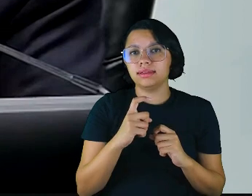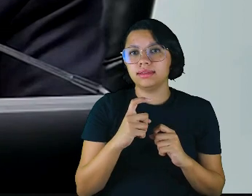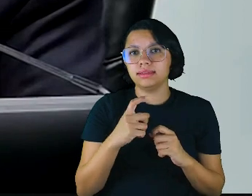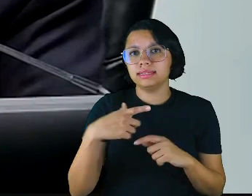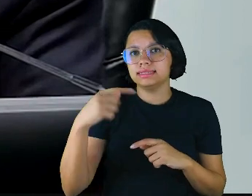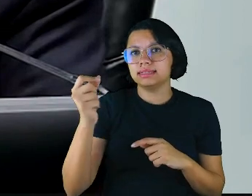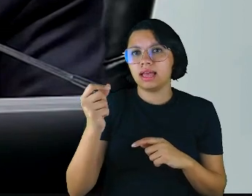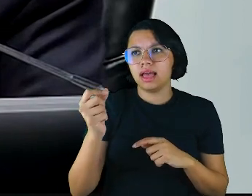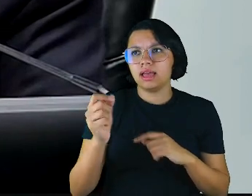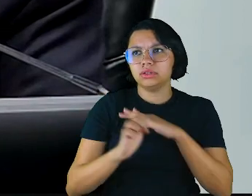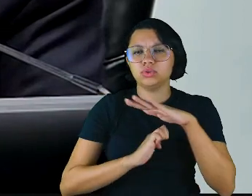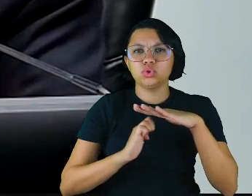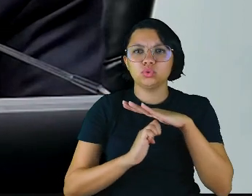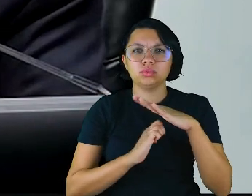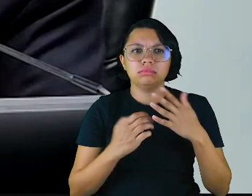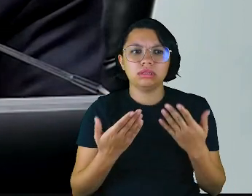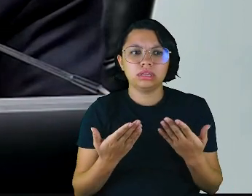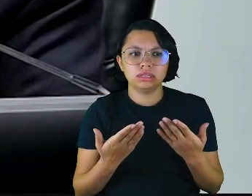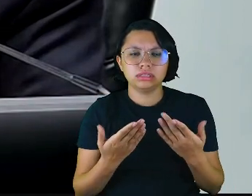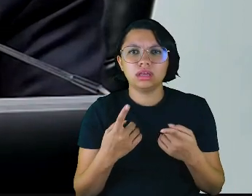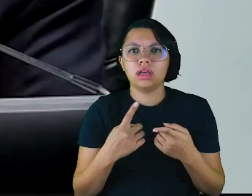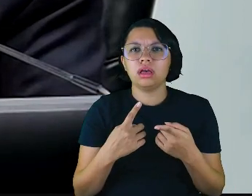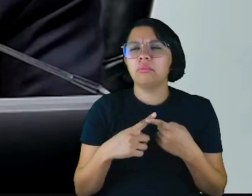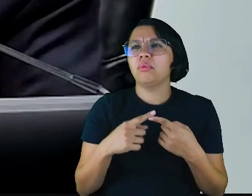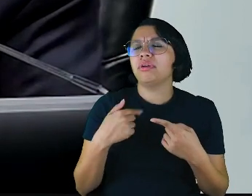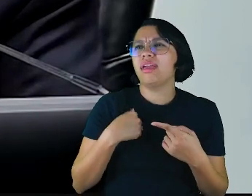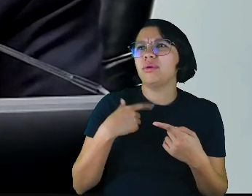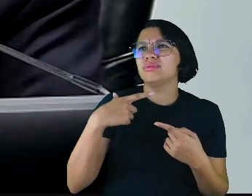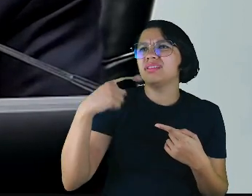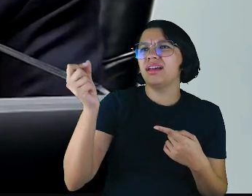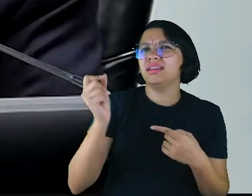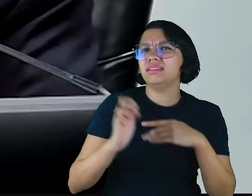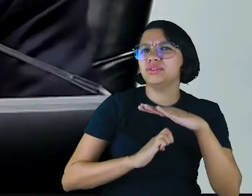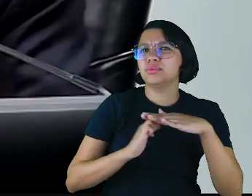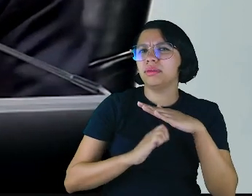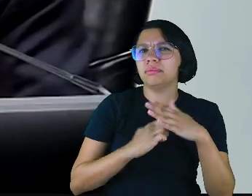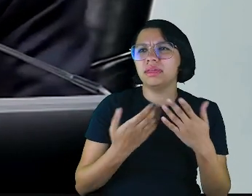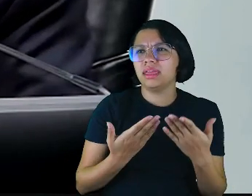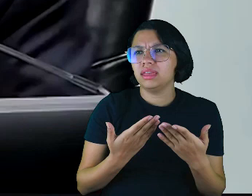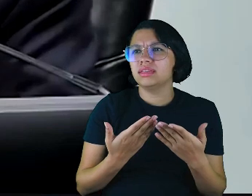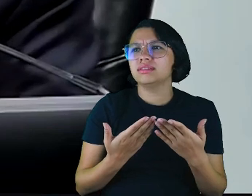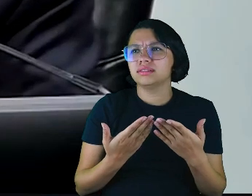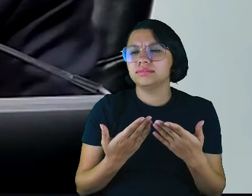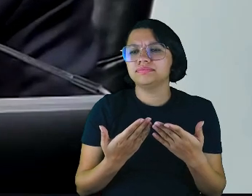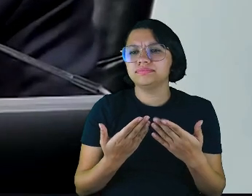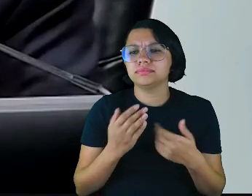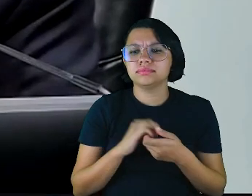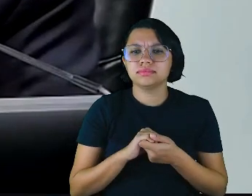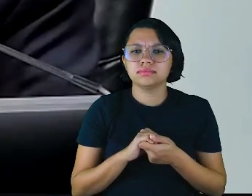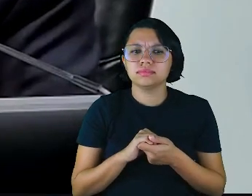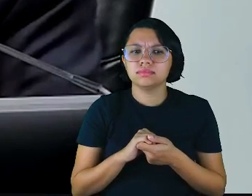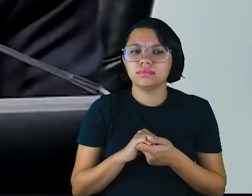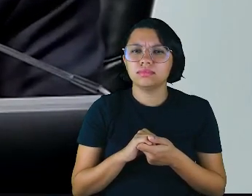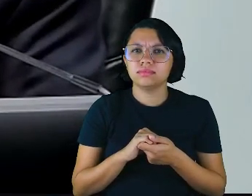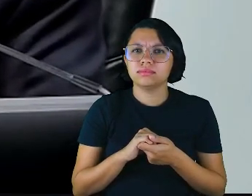ninguém sai de uma empresa. Por que eu sairia de uma empresa, de um empregador, não sei se é empresa, né? Um